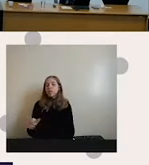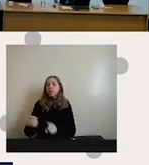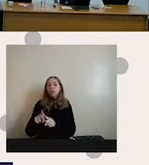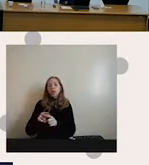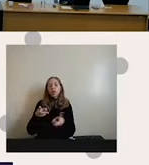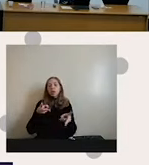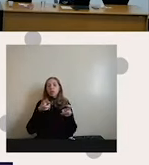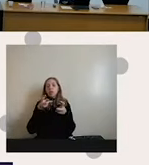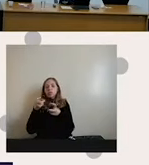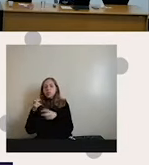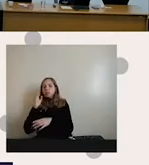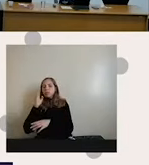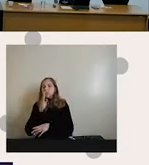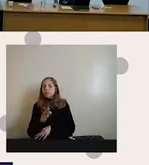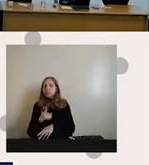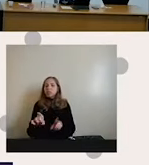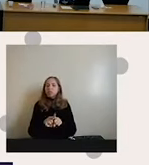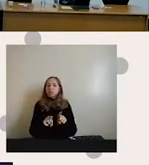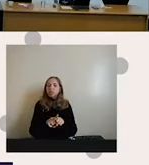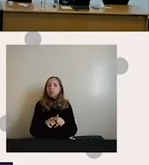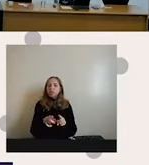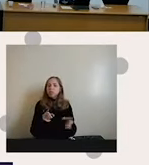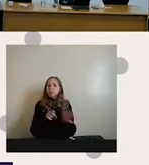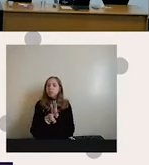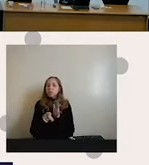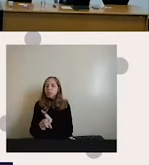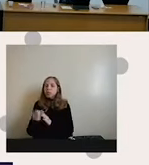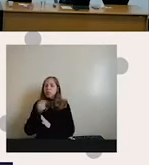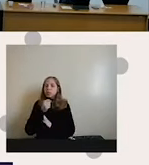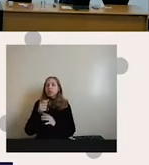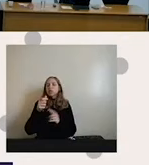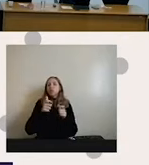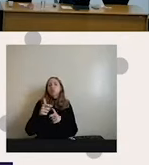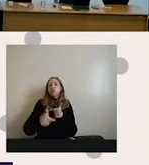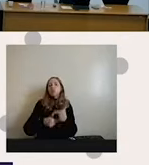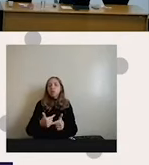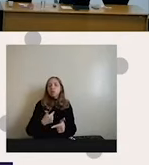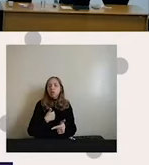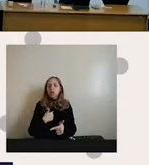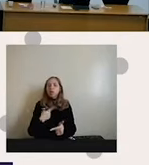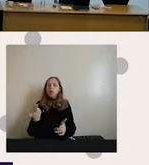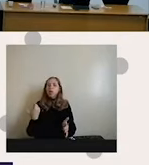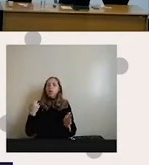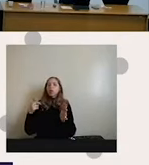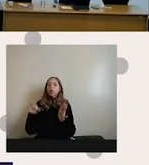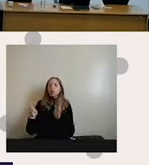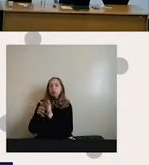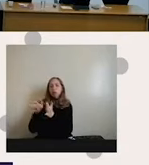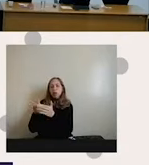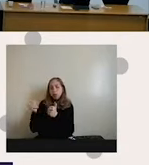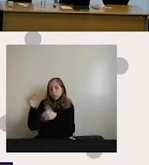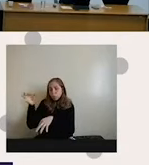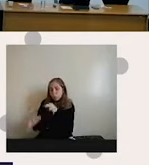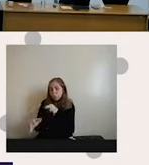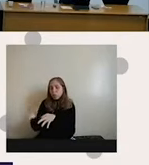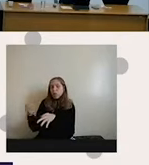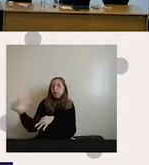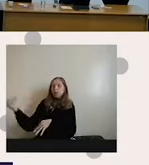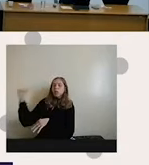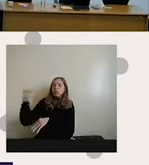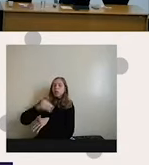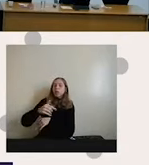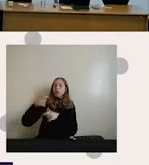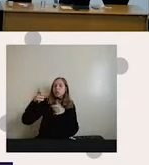questionários, entrevistas no local de trabalho, fontes documentais. Eu peço ao juiz, né, para poder visitar o local da empresa, né,